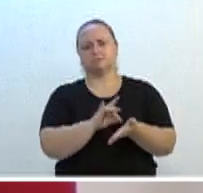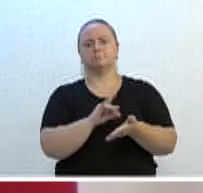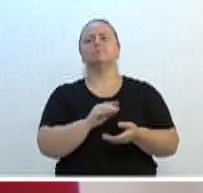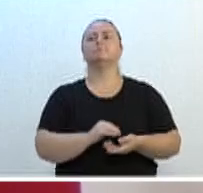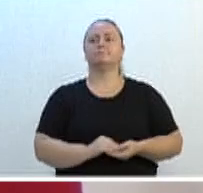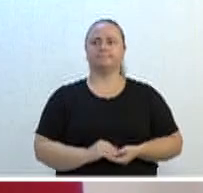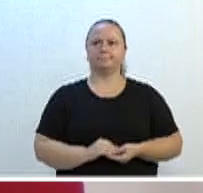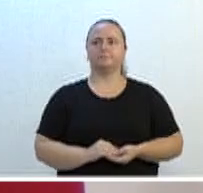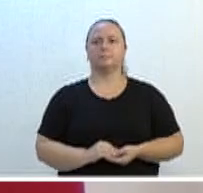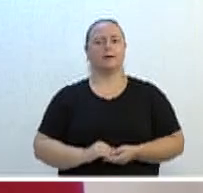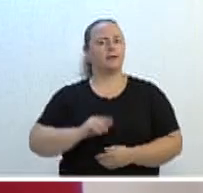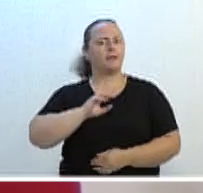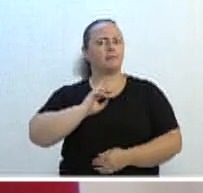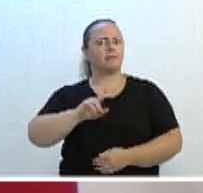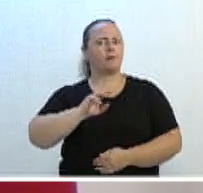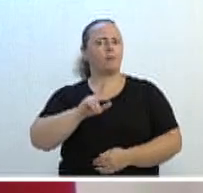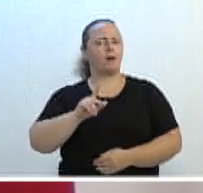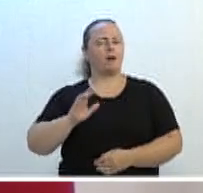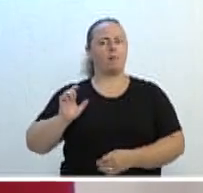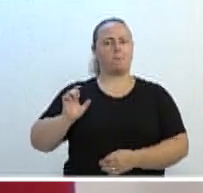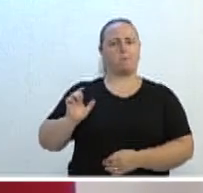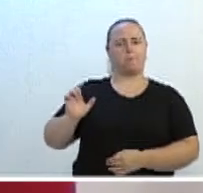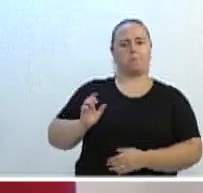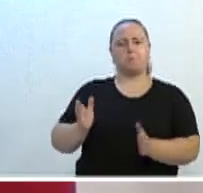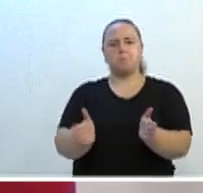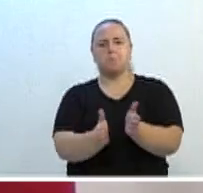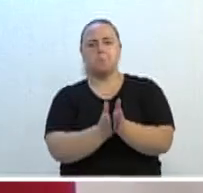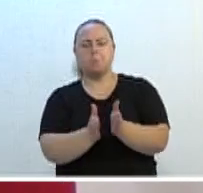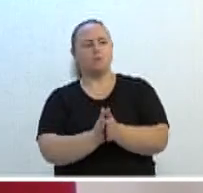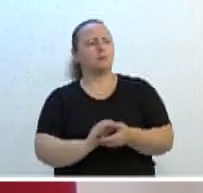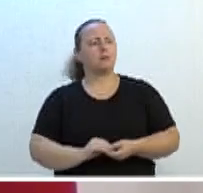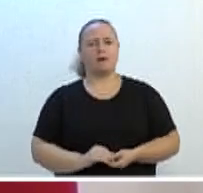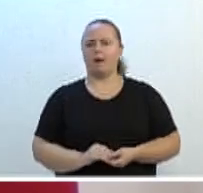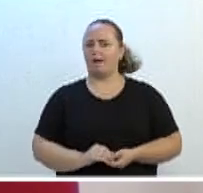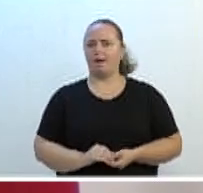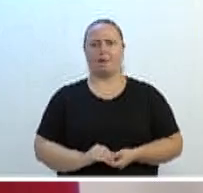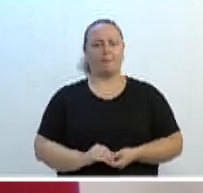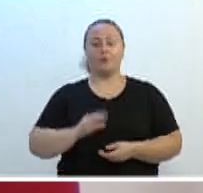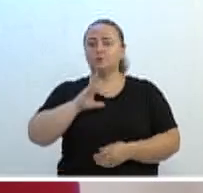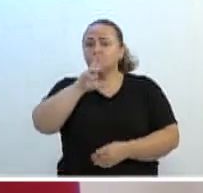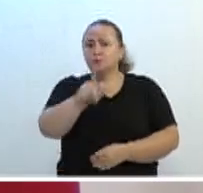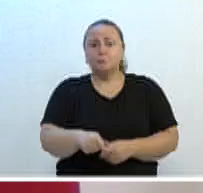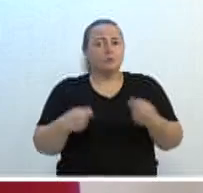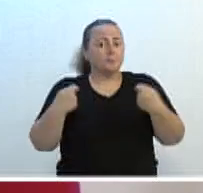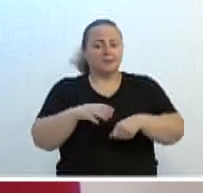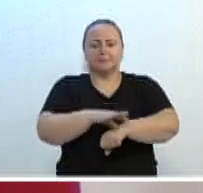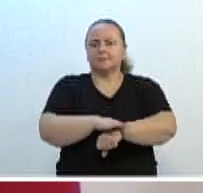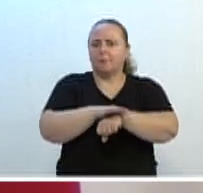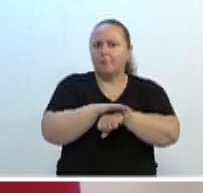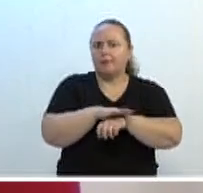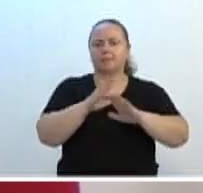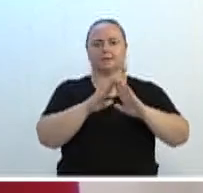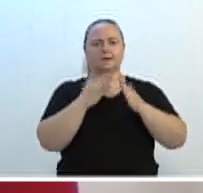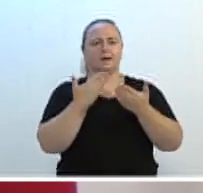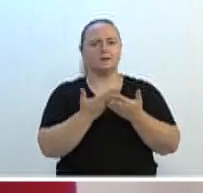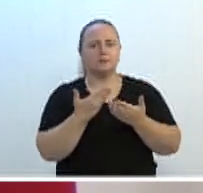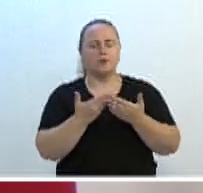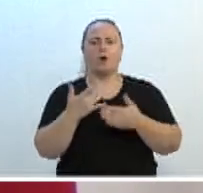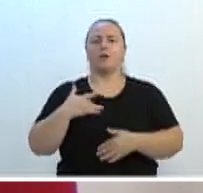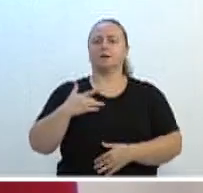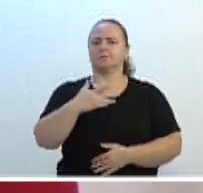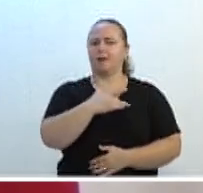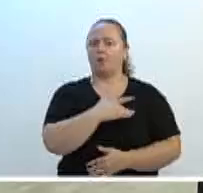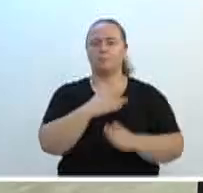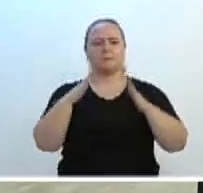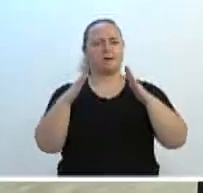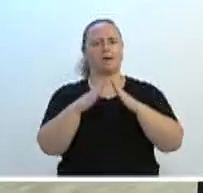independe de posição social. Todo cidadão precisa de segurança, de escola, de saúde, precisa de pista de rolamento de qualidade e habitação.